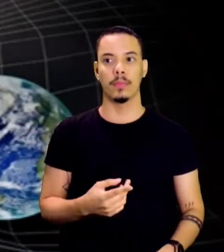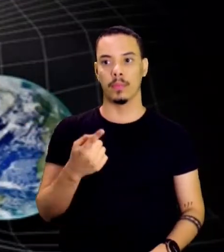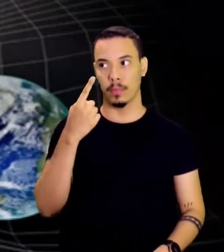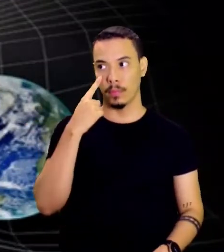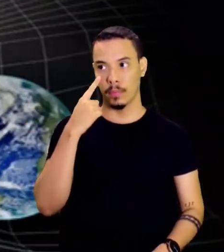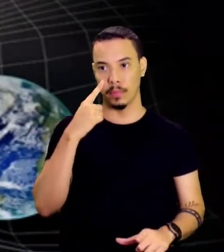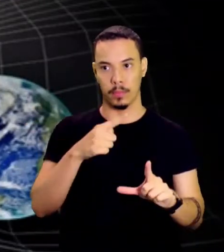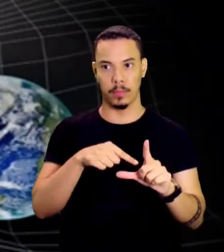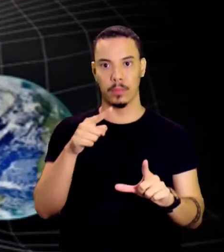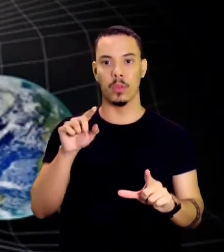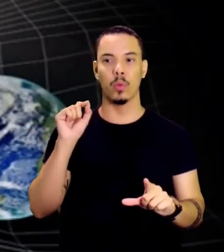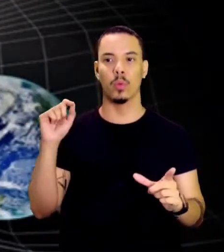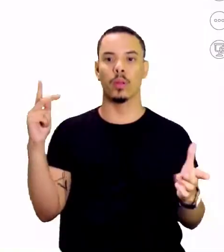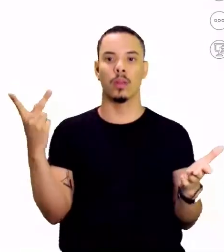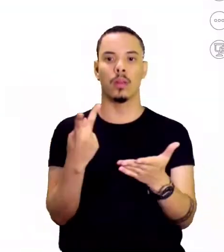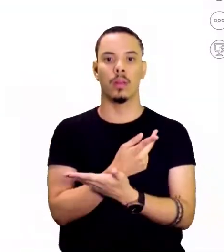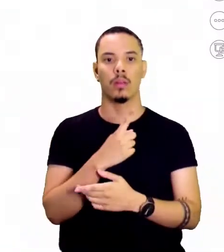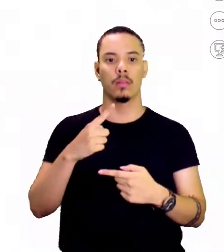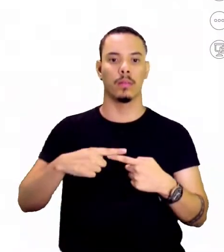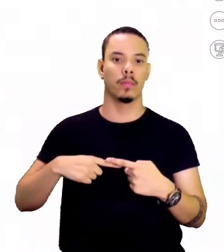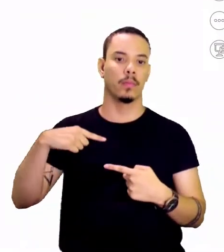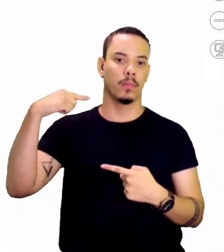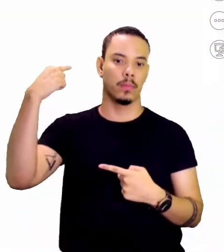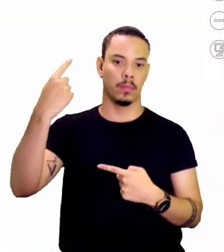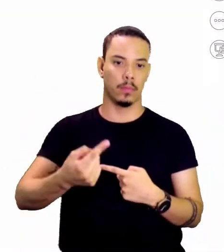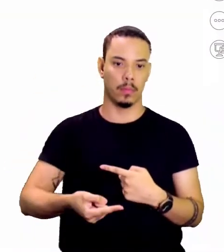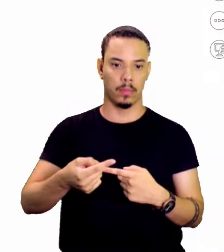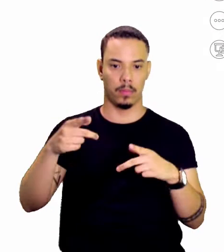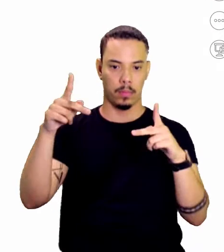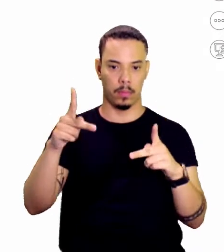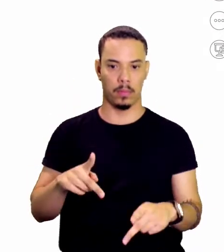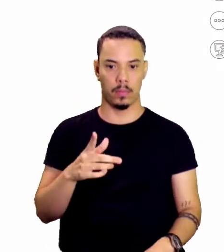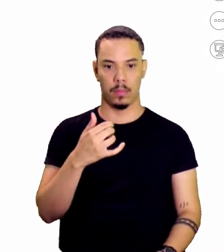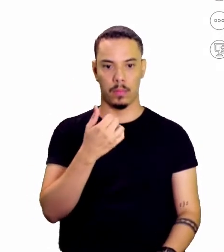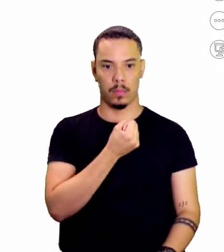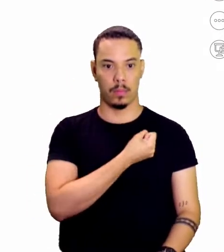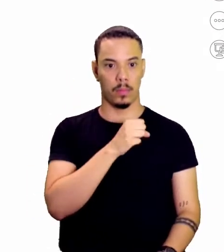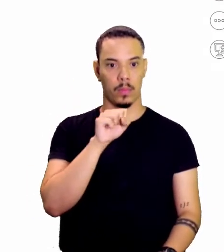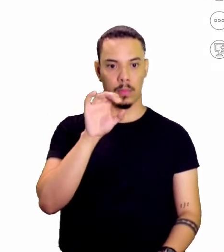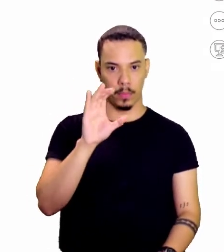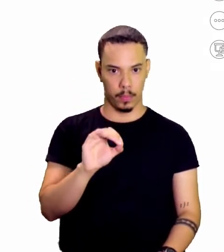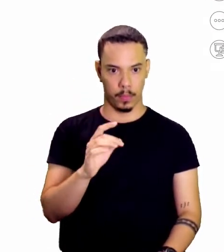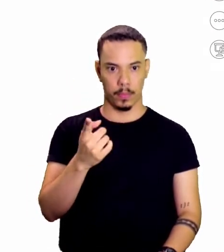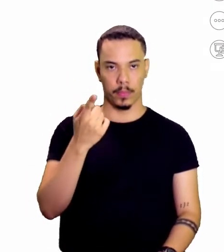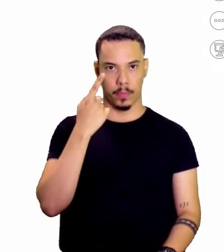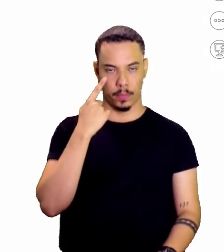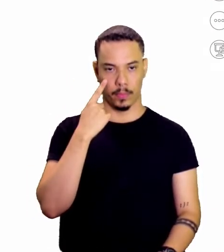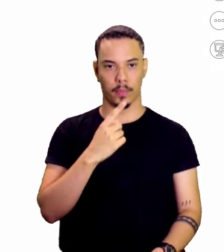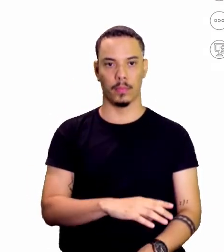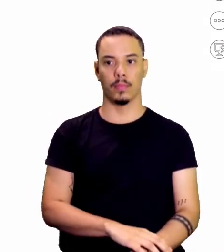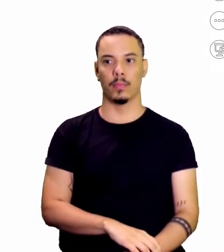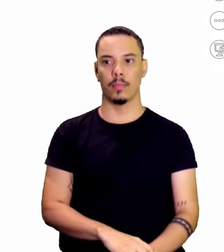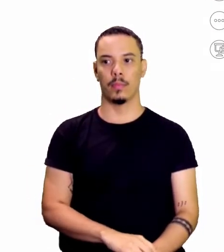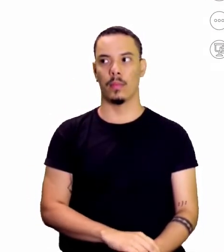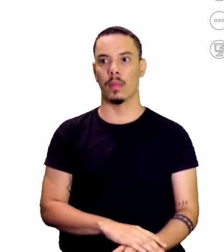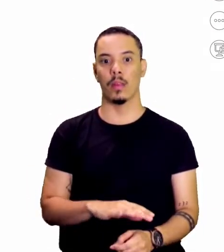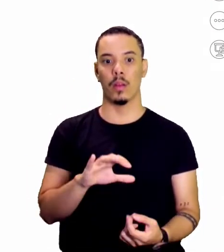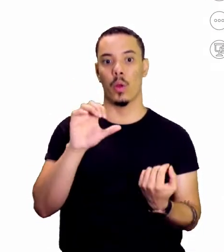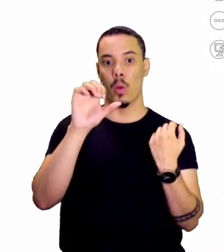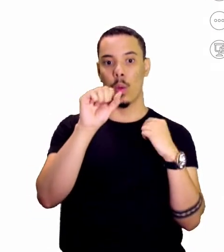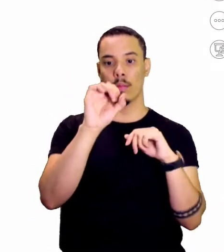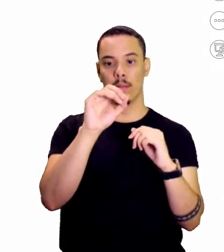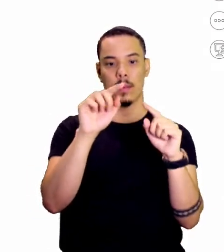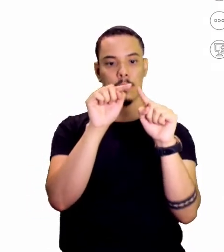no gráfico o que aconteceu depois que ele estava na posição 80 olha ele desse ó E aí ele começou